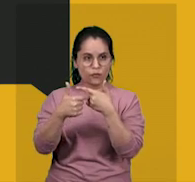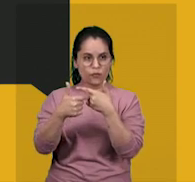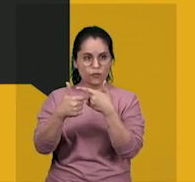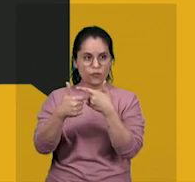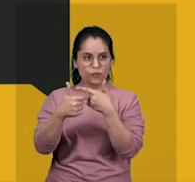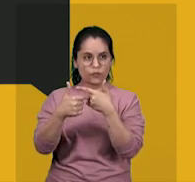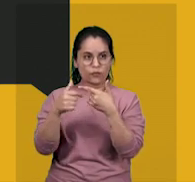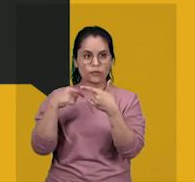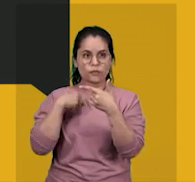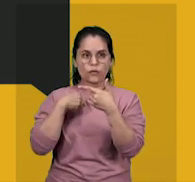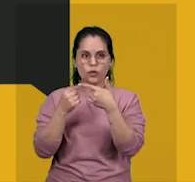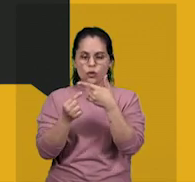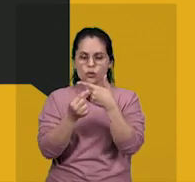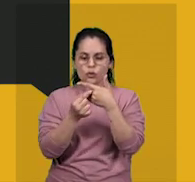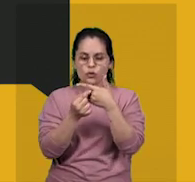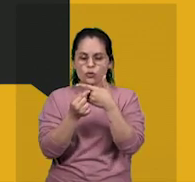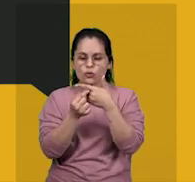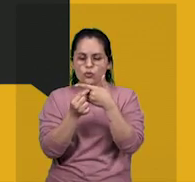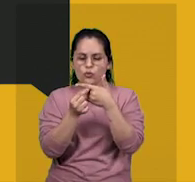uretra.